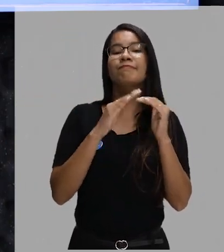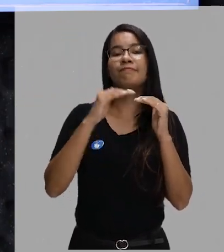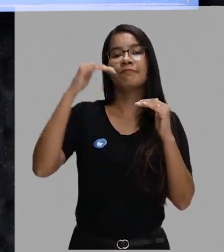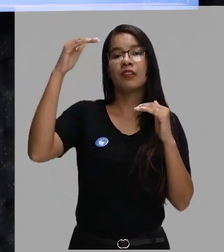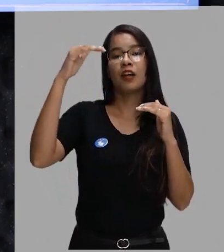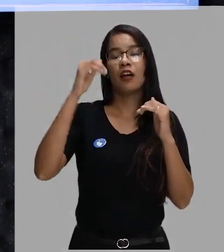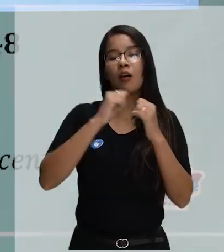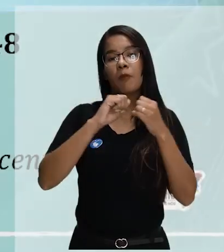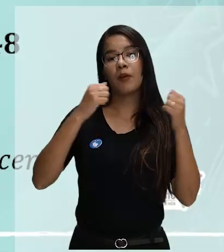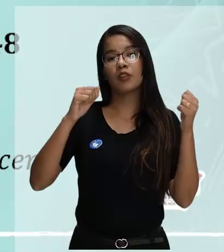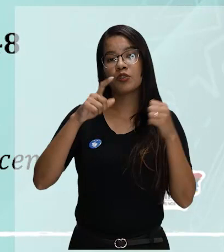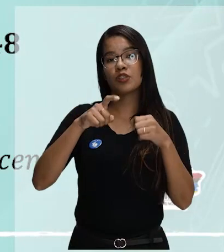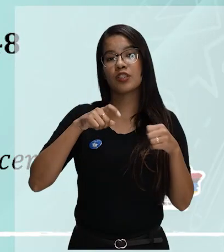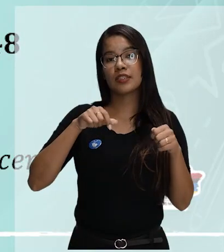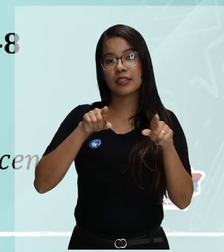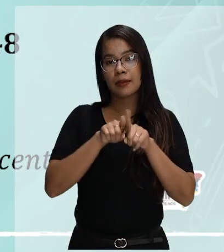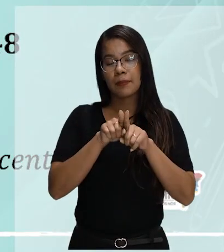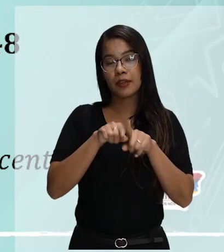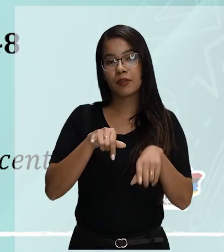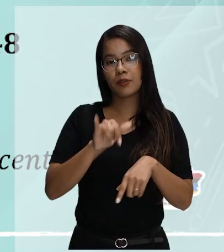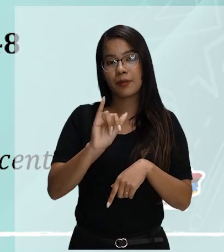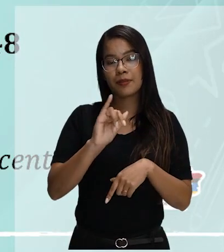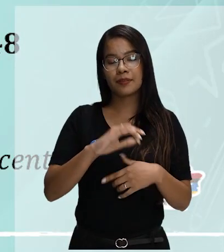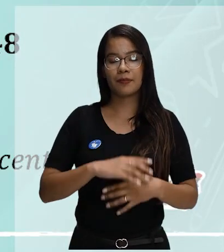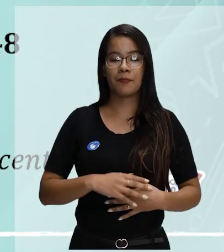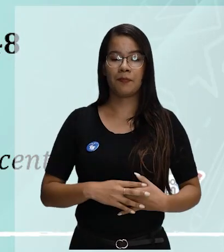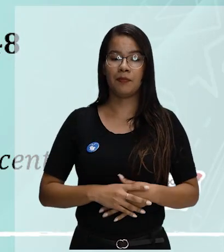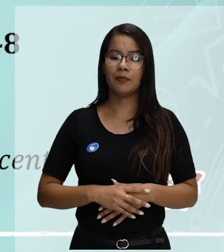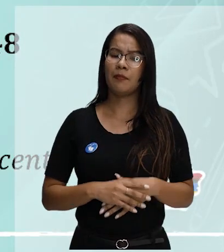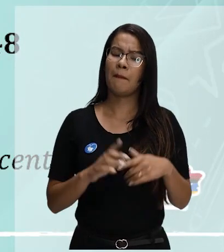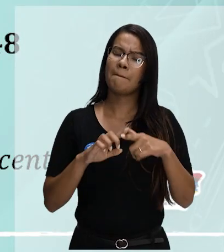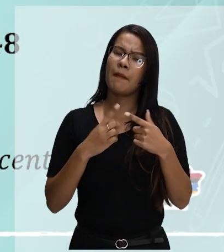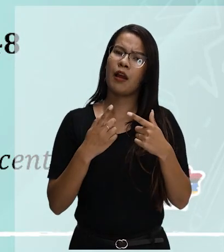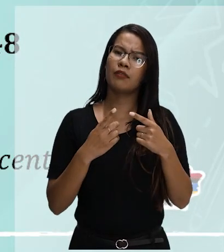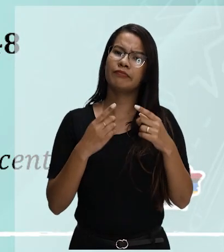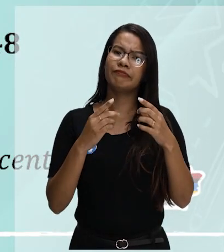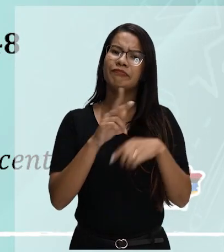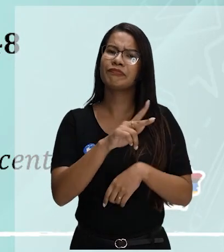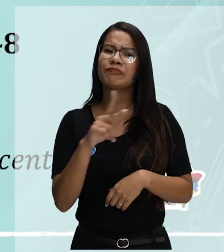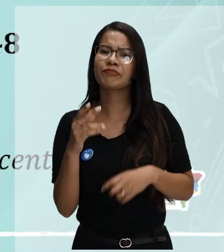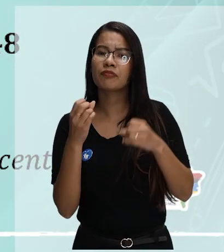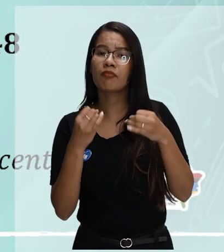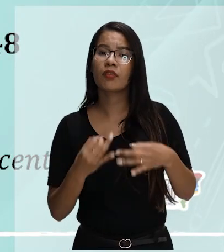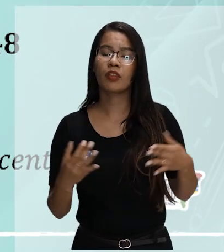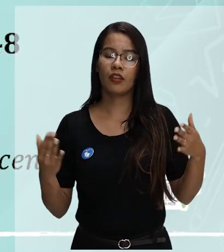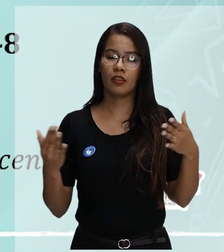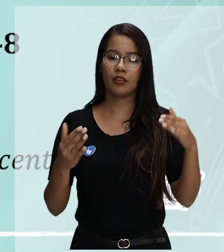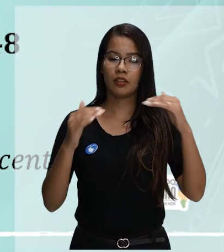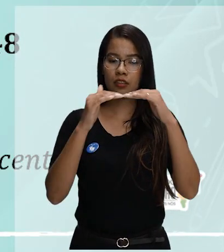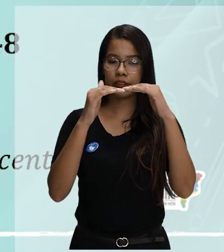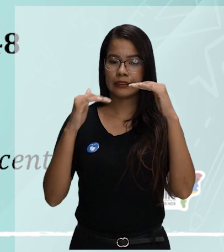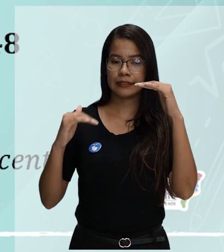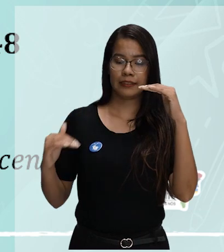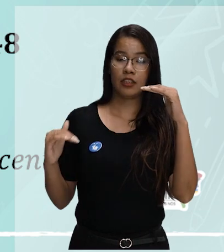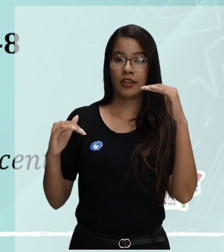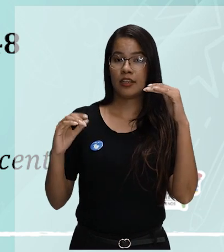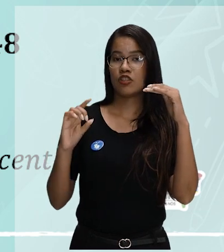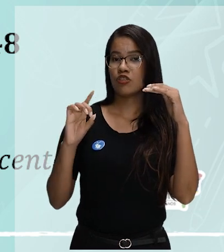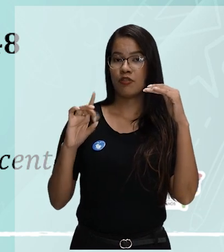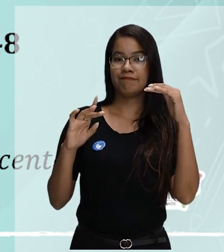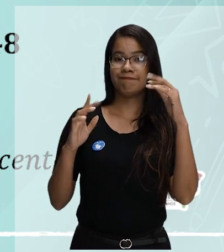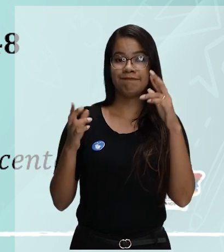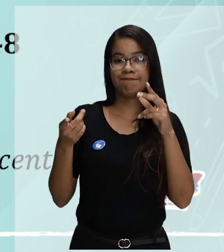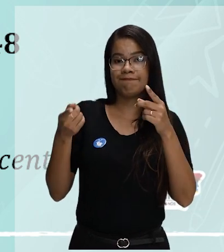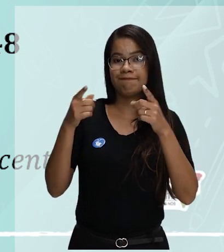também. Beleza? Bom, e a decrescente, professor? Ó, numa função decrescente, ela tem um comportamento contrário. Então,